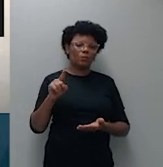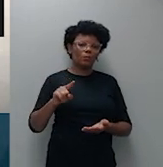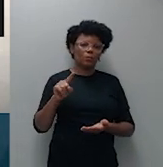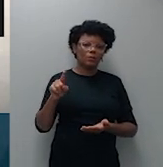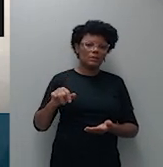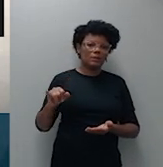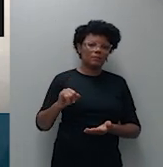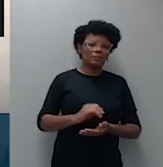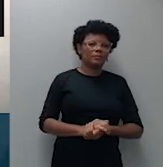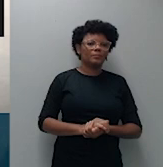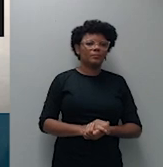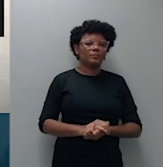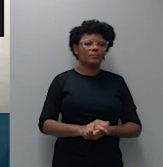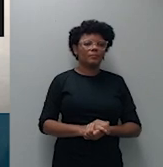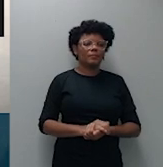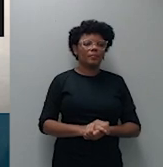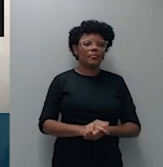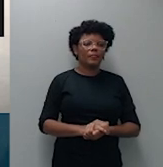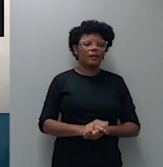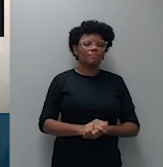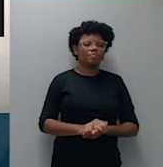buzzi alma